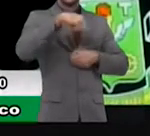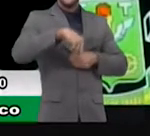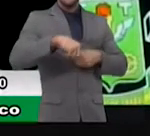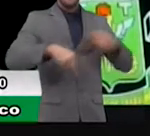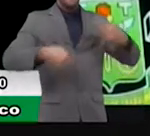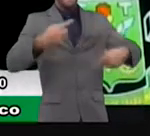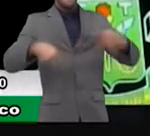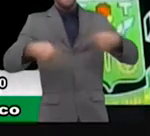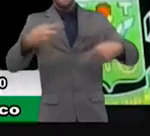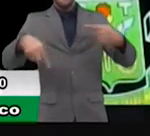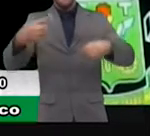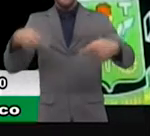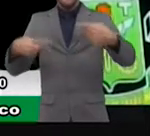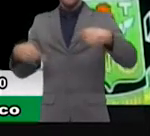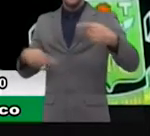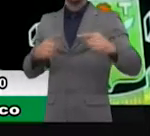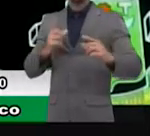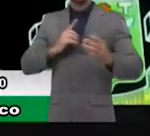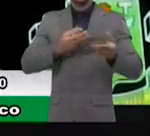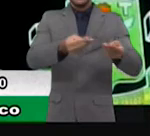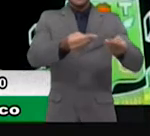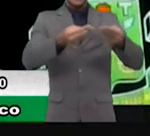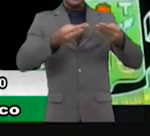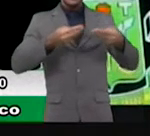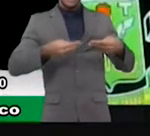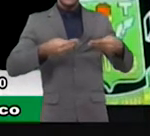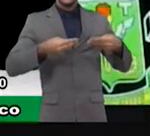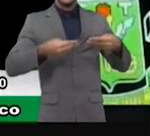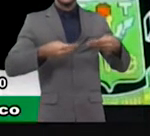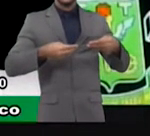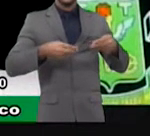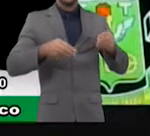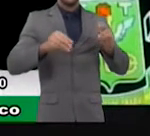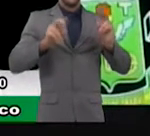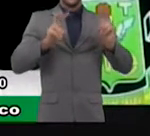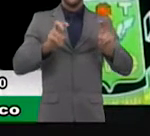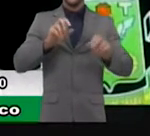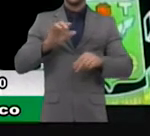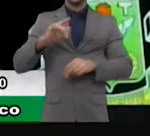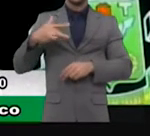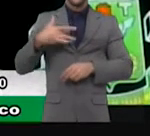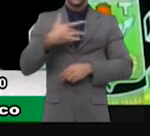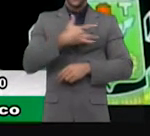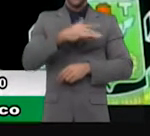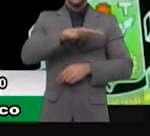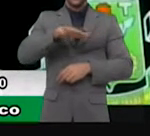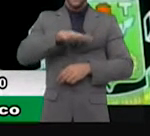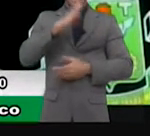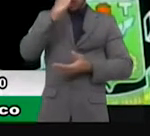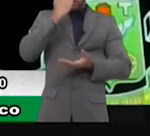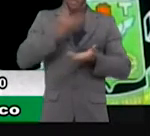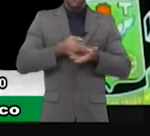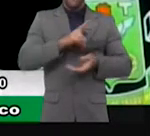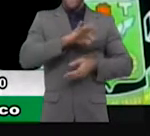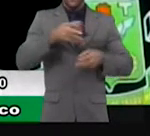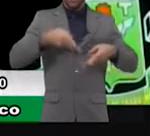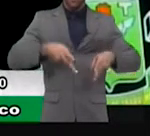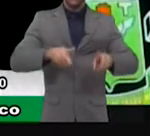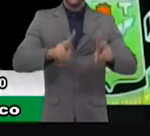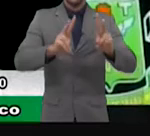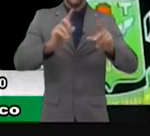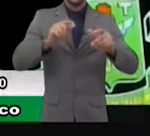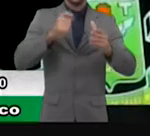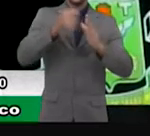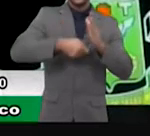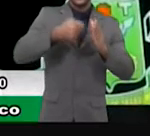que Vossa Excelência sempre trouxe em questão da saúde, que era uma luta de Vossa Excelência, e acredito que Vossa Excelência continuará lutando pela